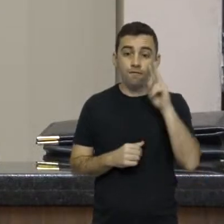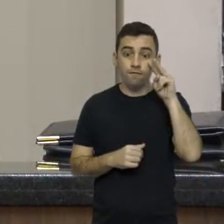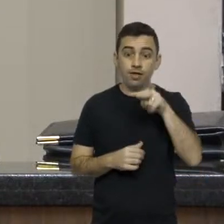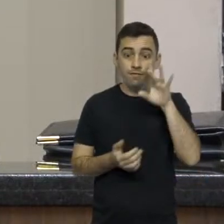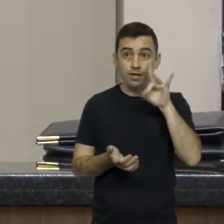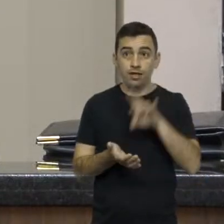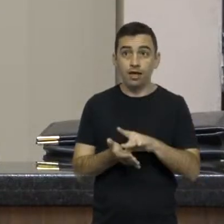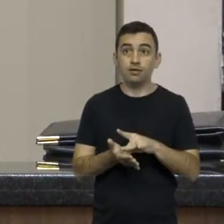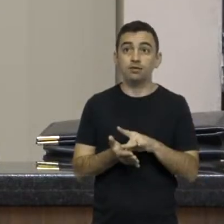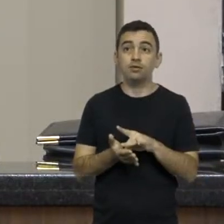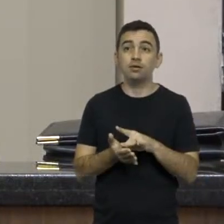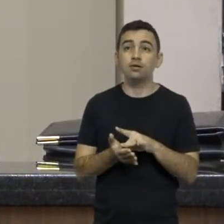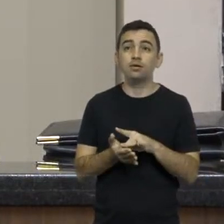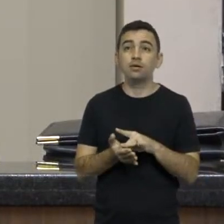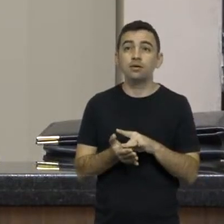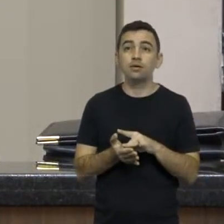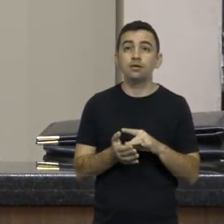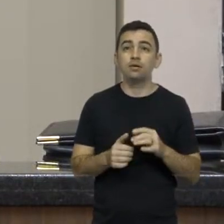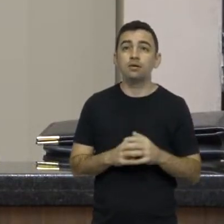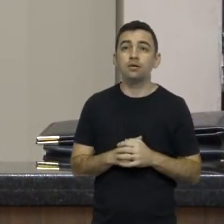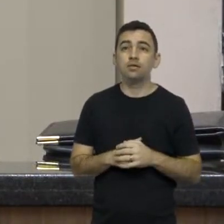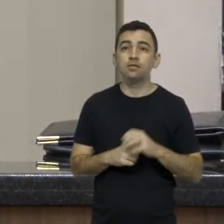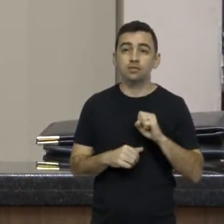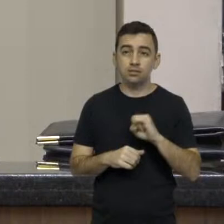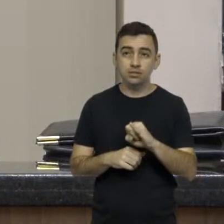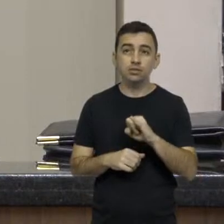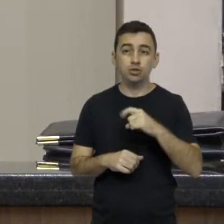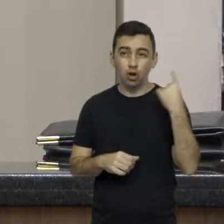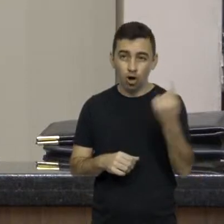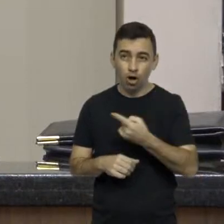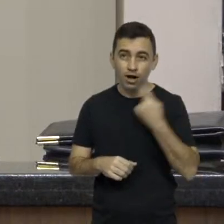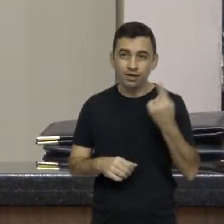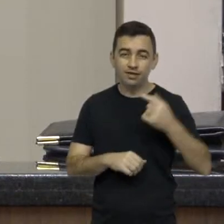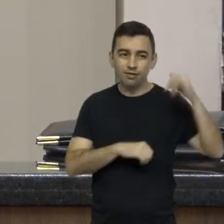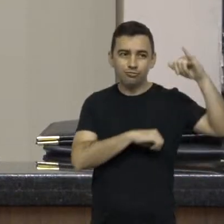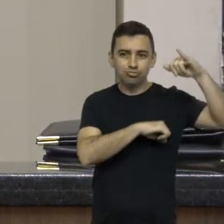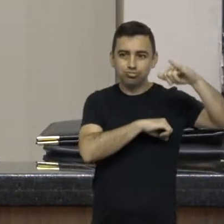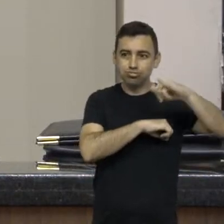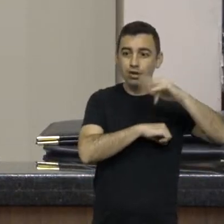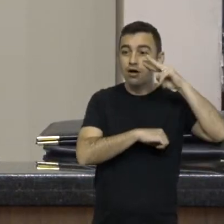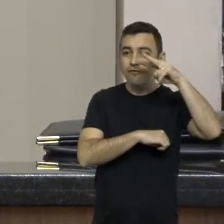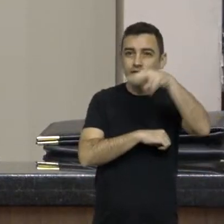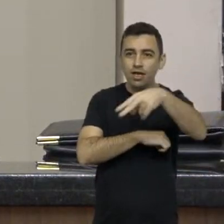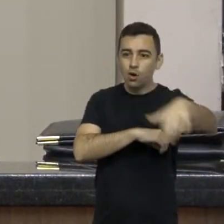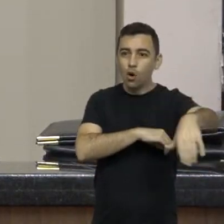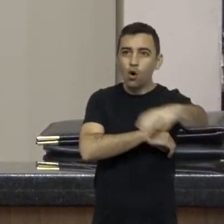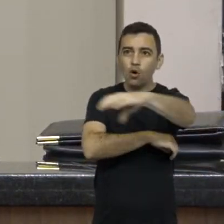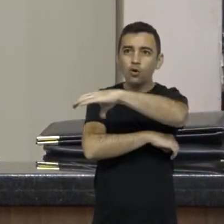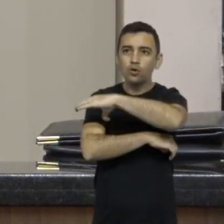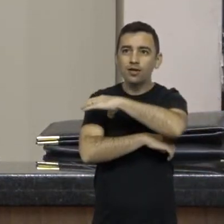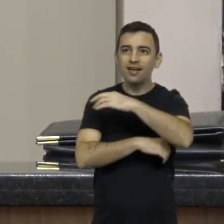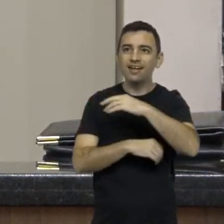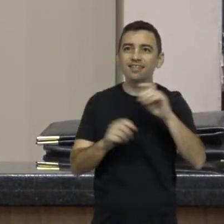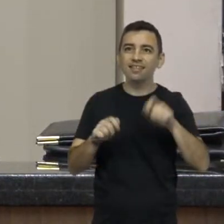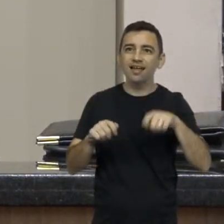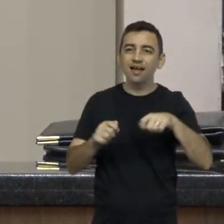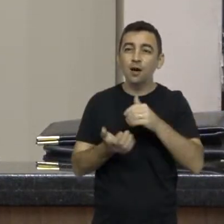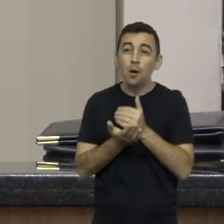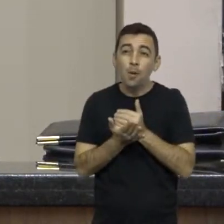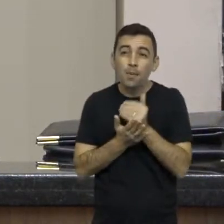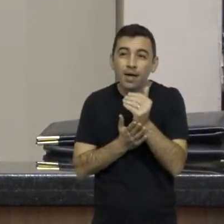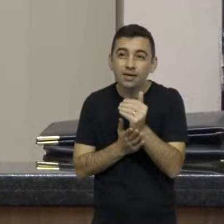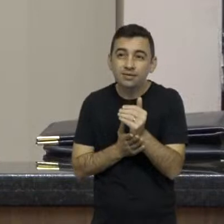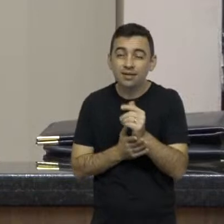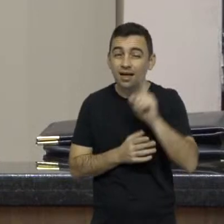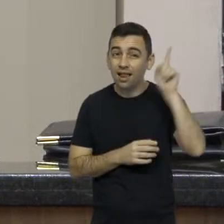obra quando aterrissando aqui em Florianópolis, a gente começa a ver o contorno que começa lá em